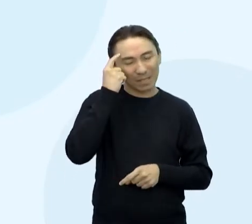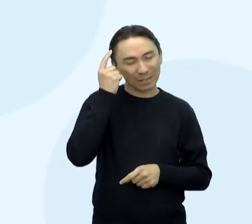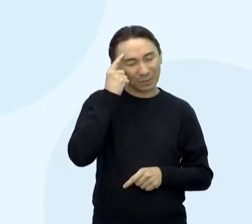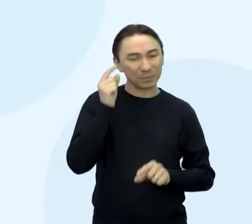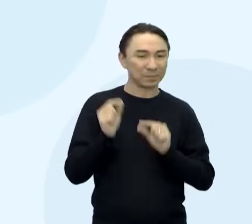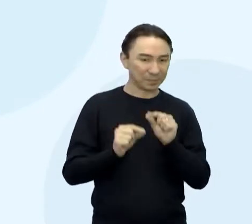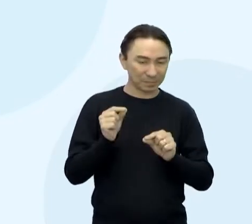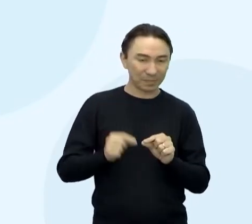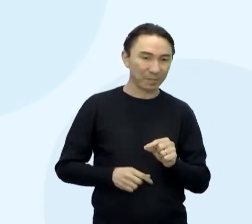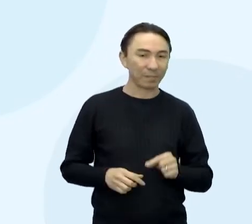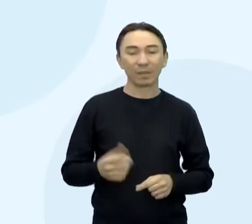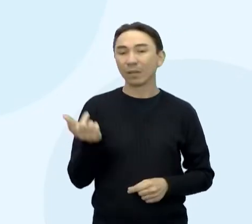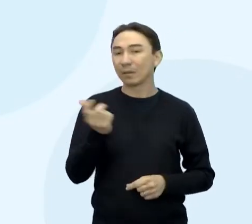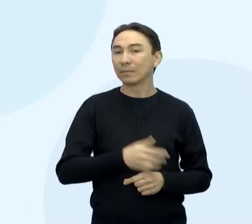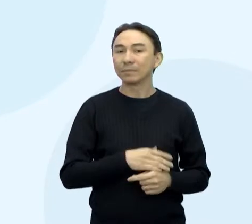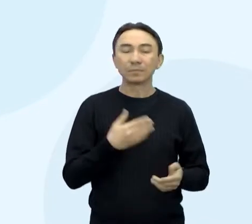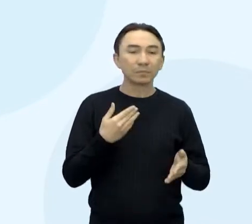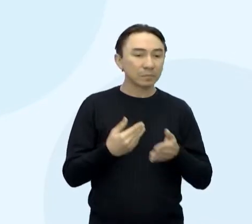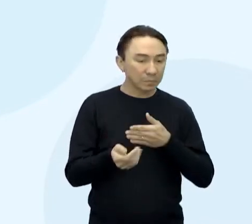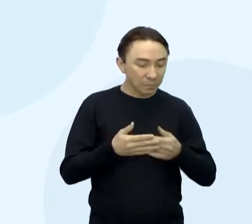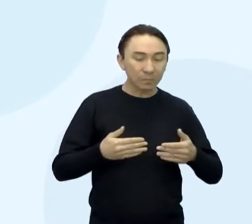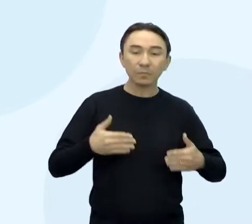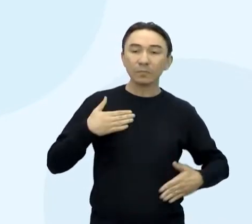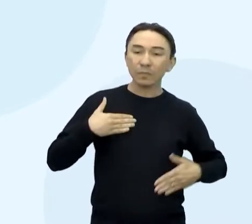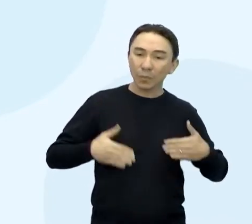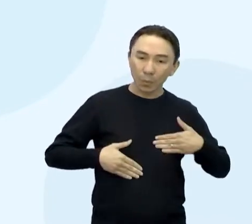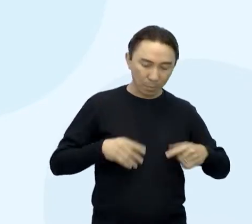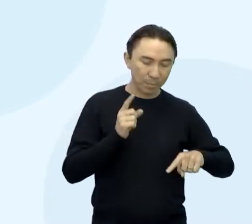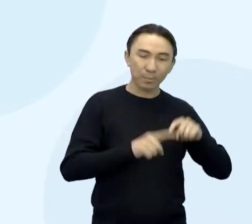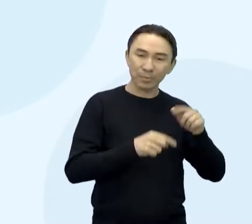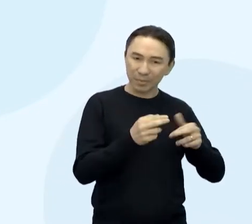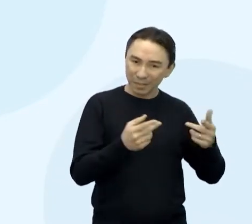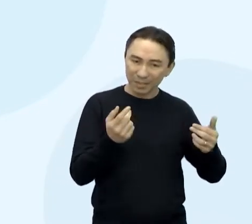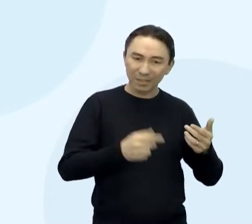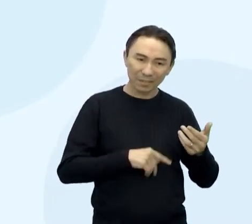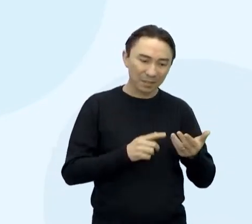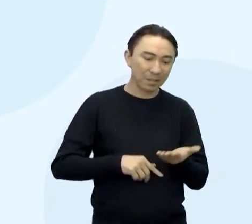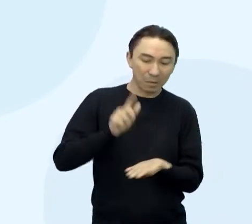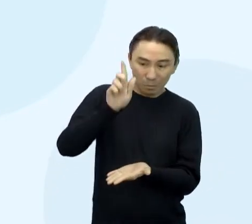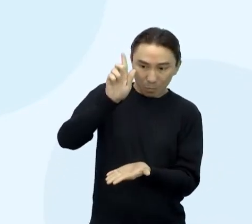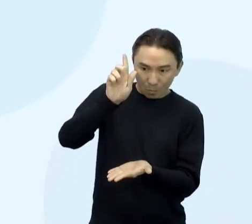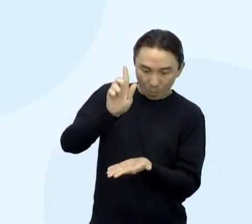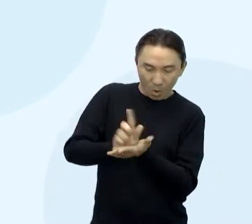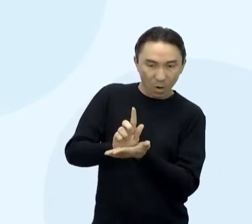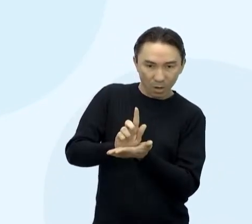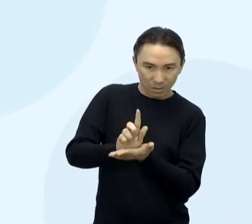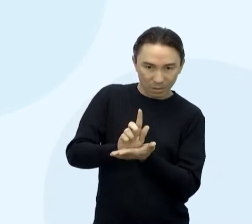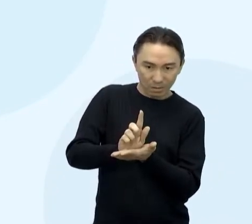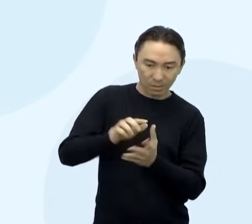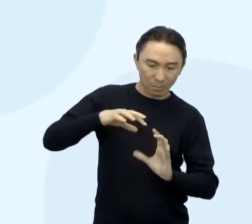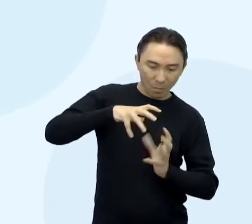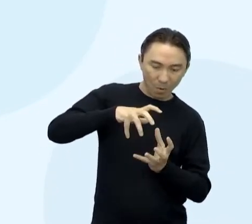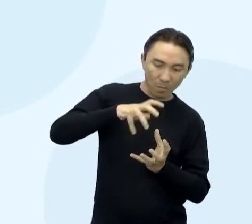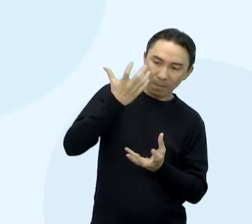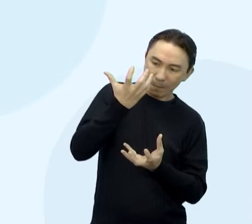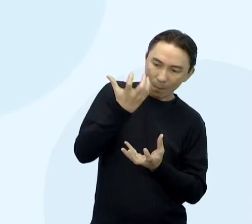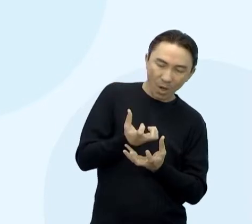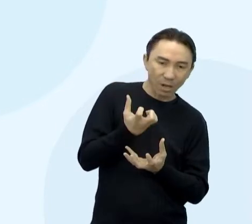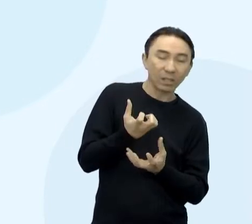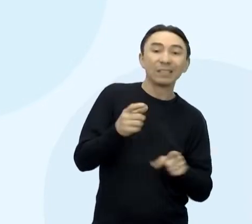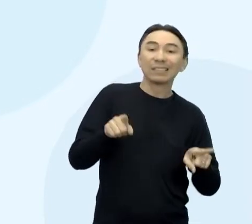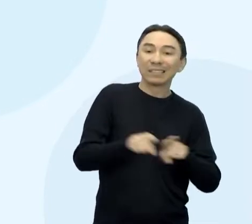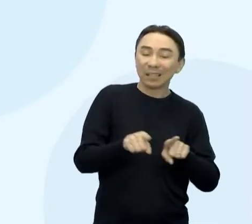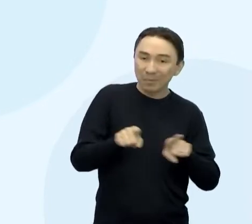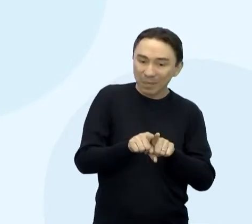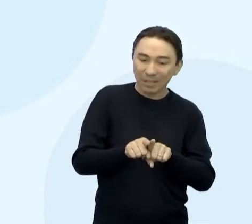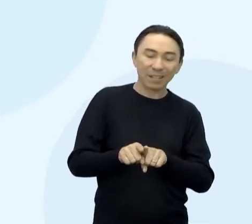Um corpo é puxado pela Terra, mas a Terra também é puxada por esse corpo. Ora, quer dizer que eu